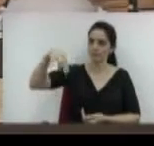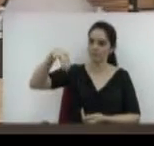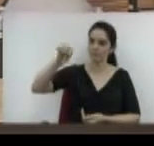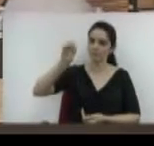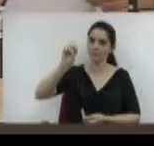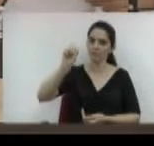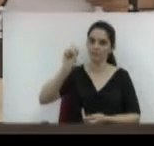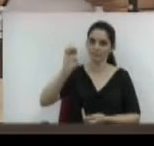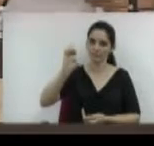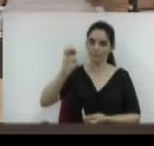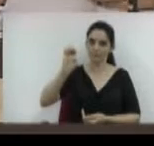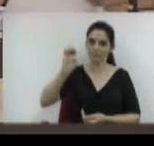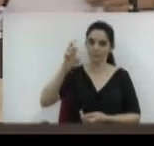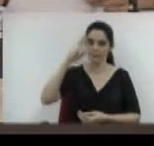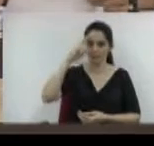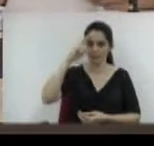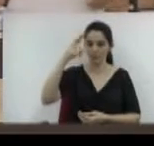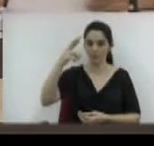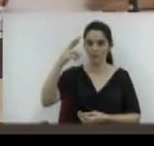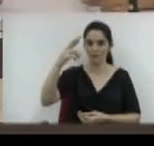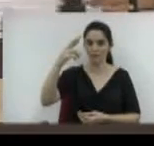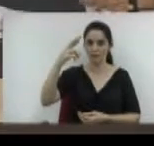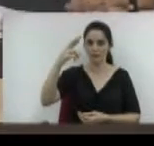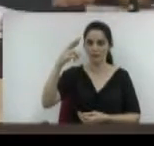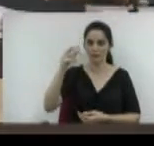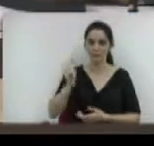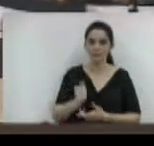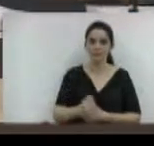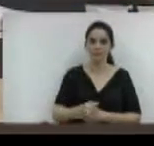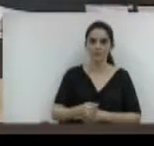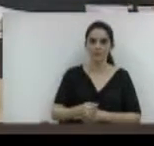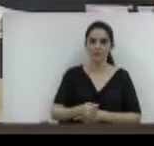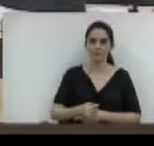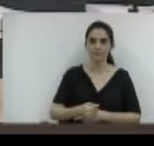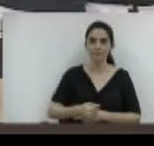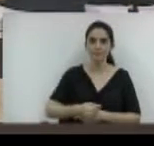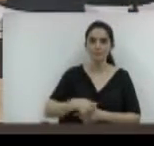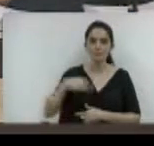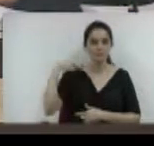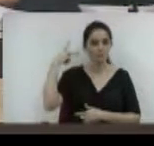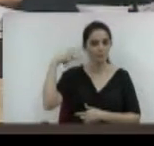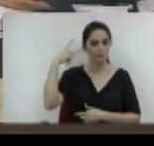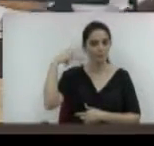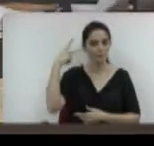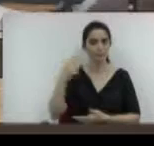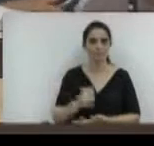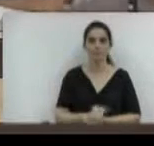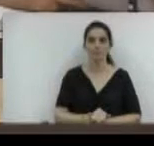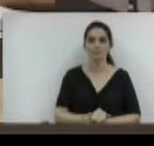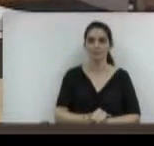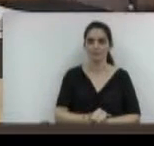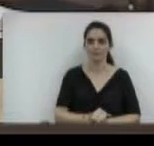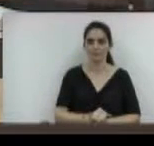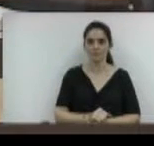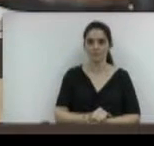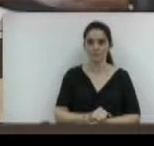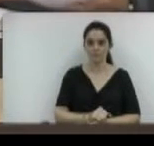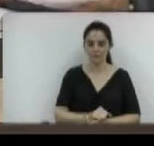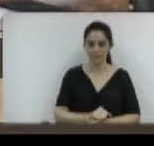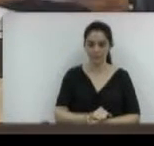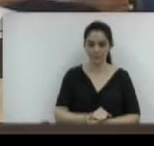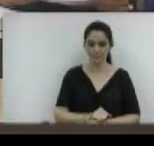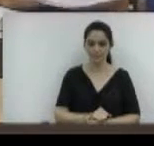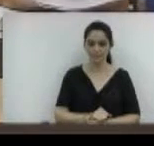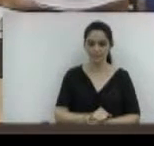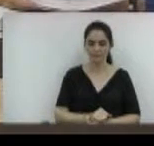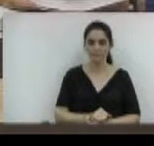Rodrigues, chefe da Divisão de Legislativo. A presidência recebe o ofício e encaminha ao